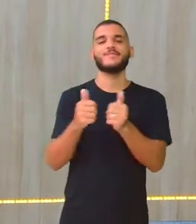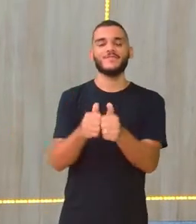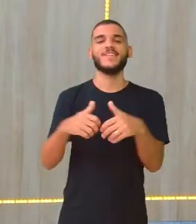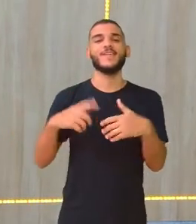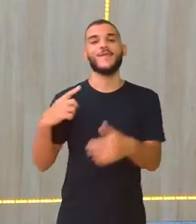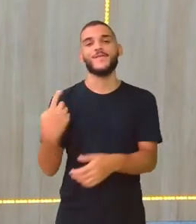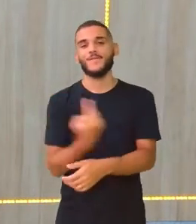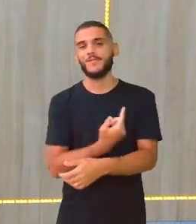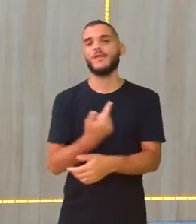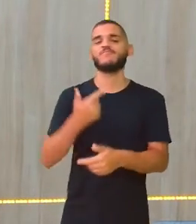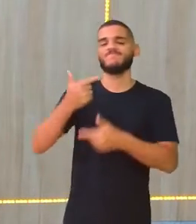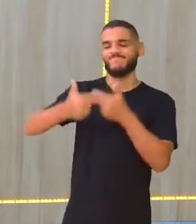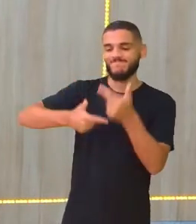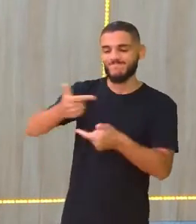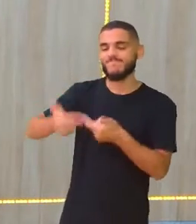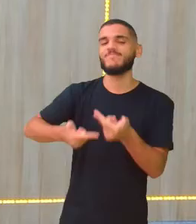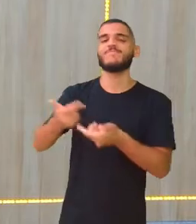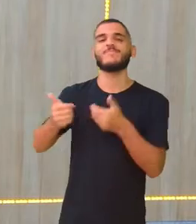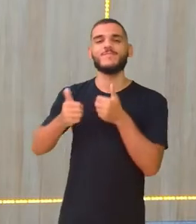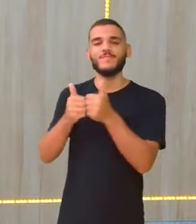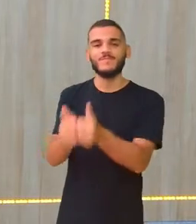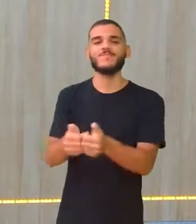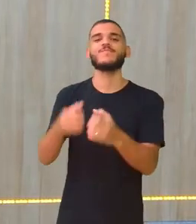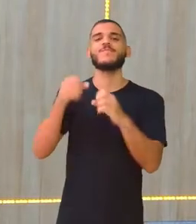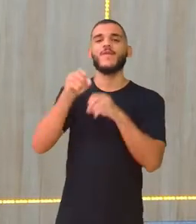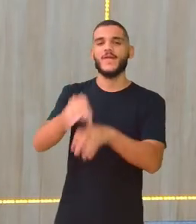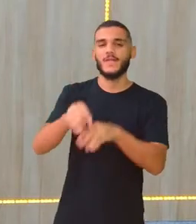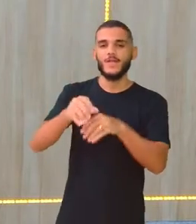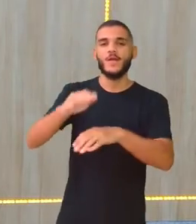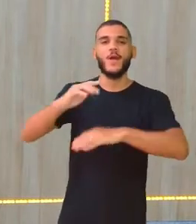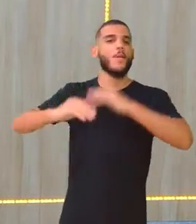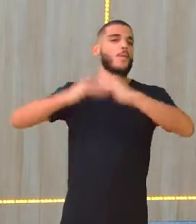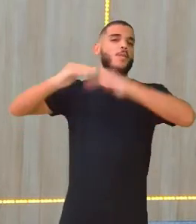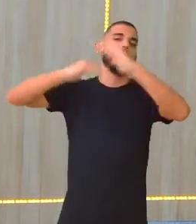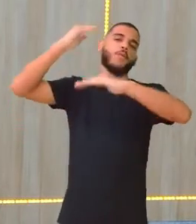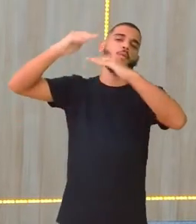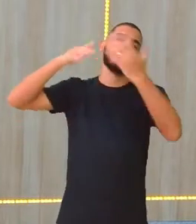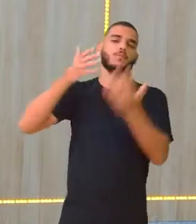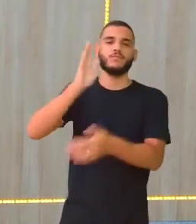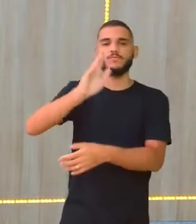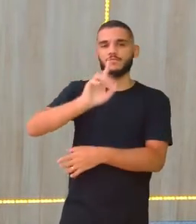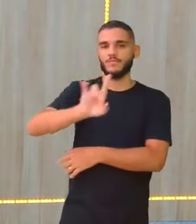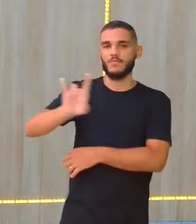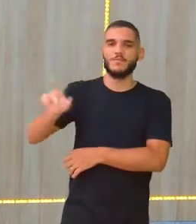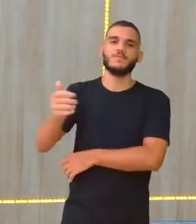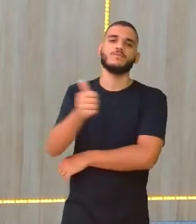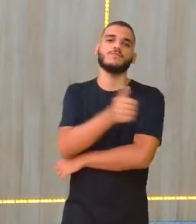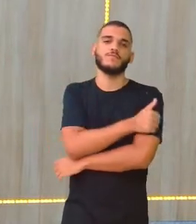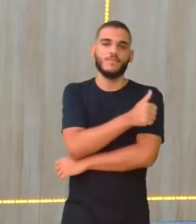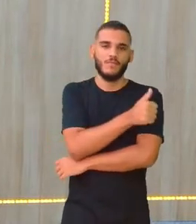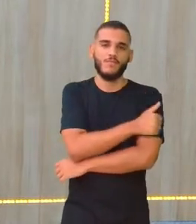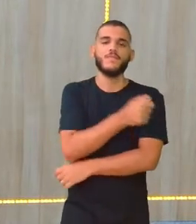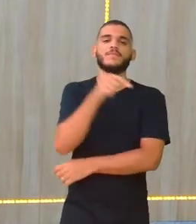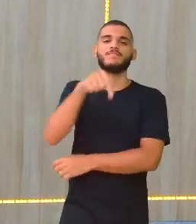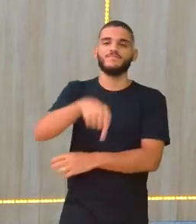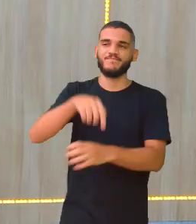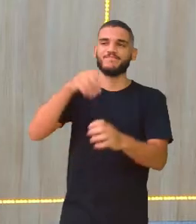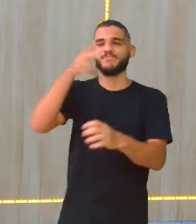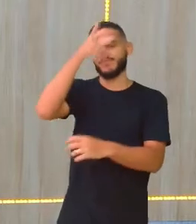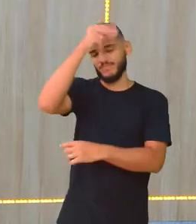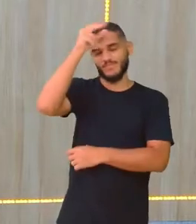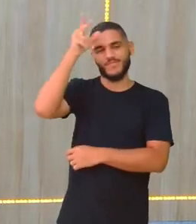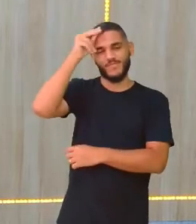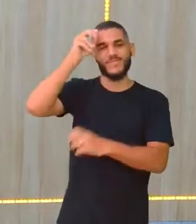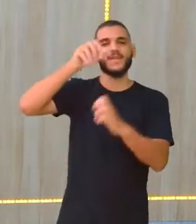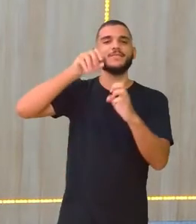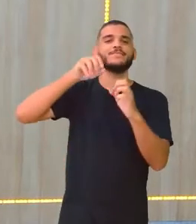trabalhando juntos para o crescimento educacional dos nossos estudantes da Rede Municipal de Educação do Recife. Apesar que tem